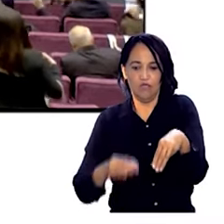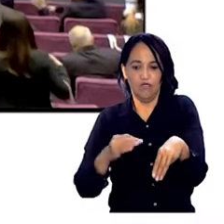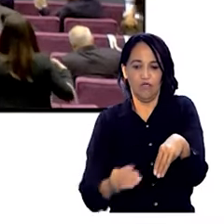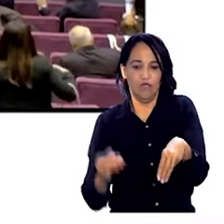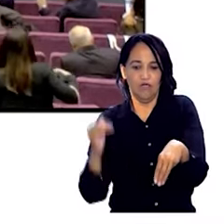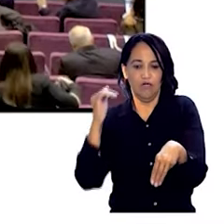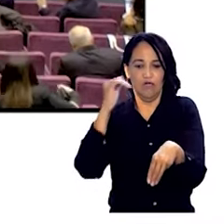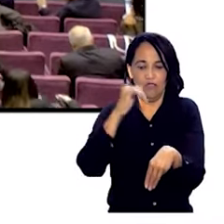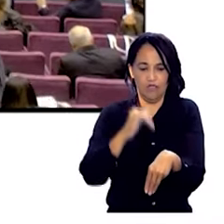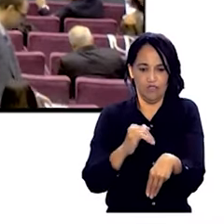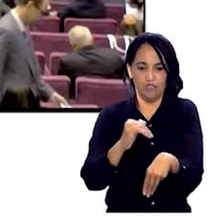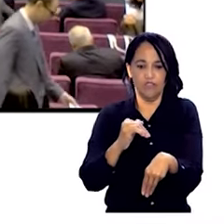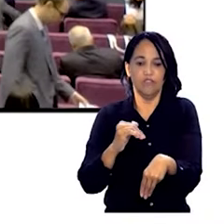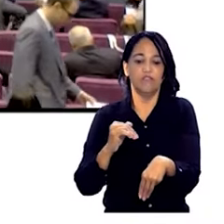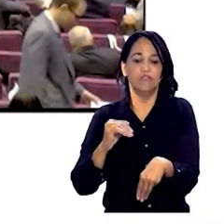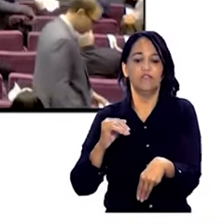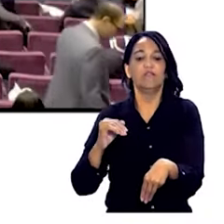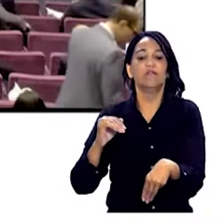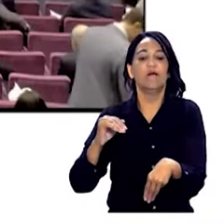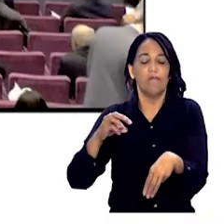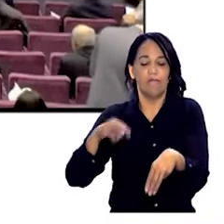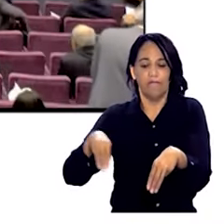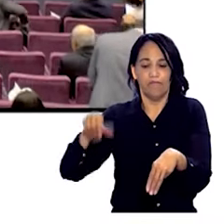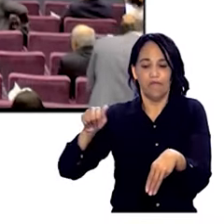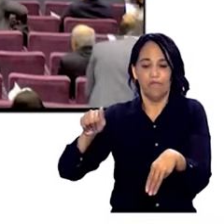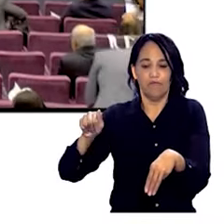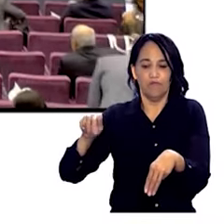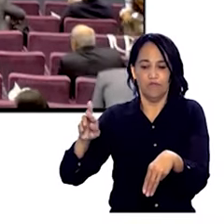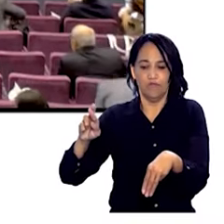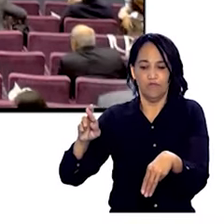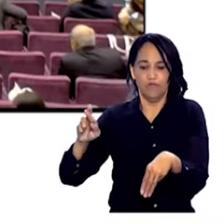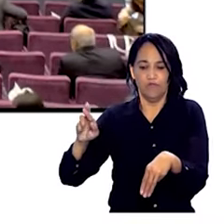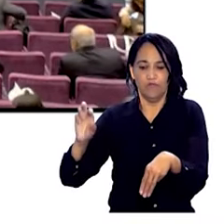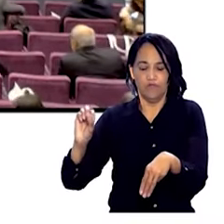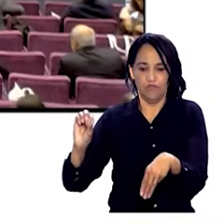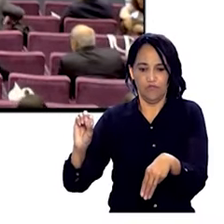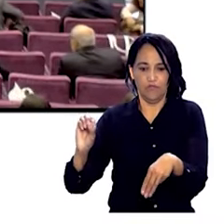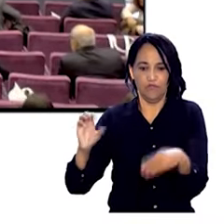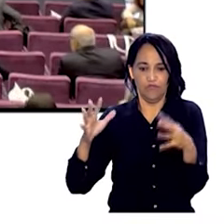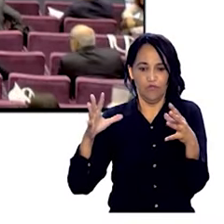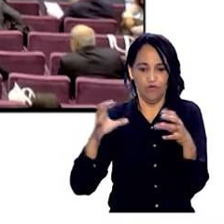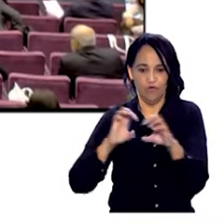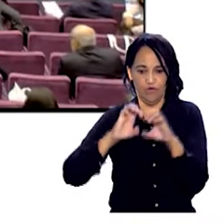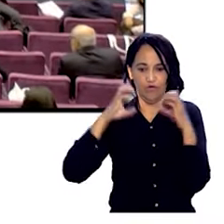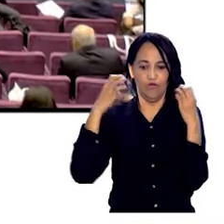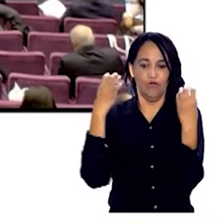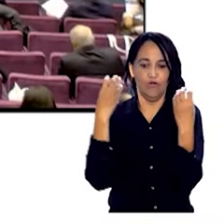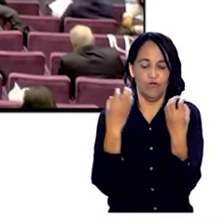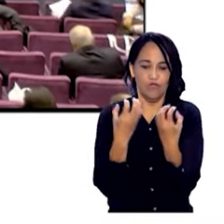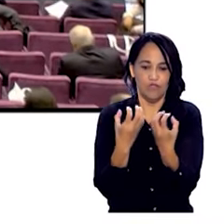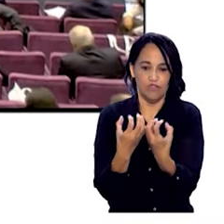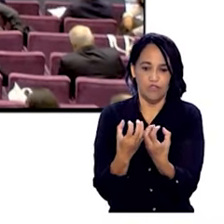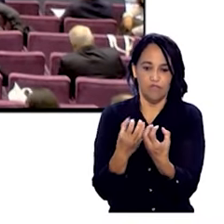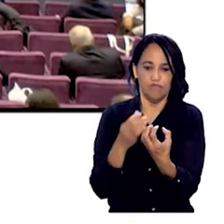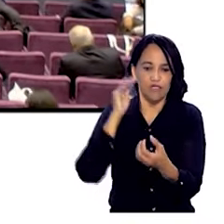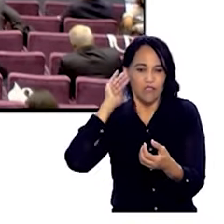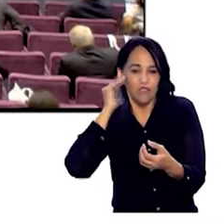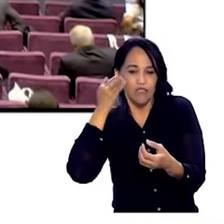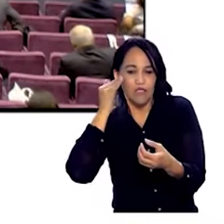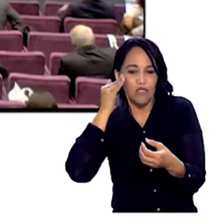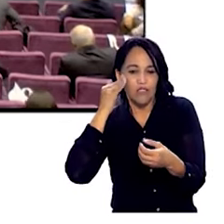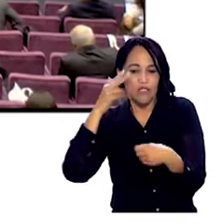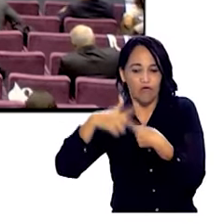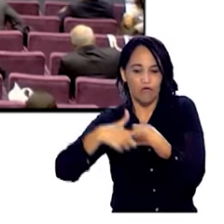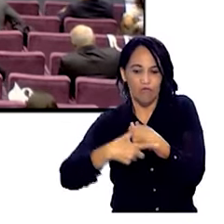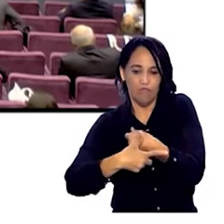de Justiça Mauro campel marqu o congresso Visa compreender o papel institucional de cortes